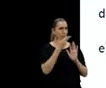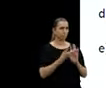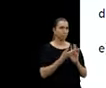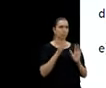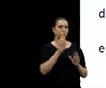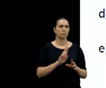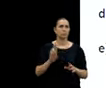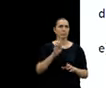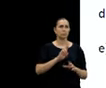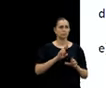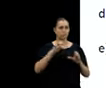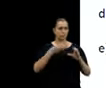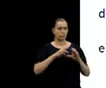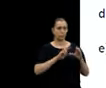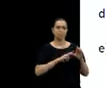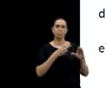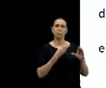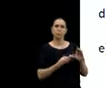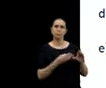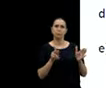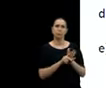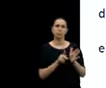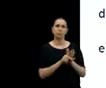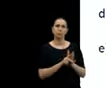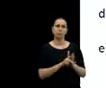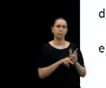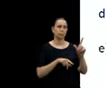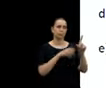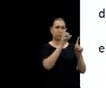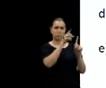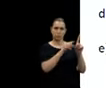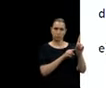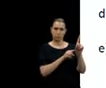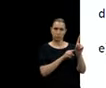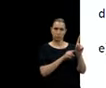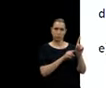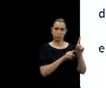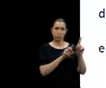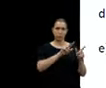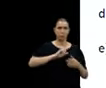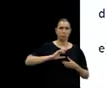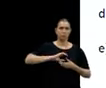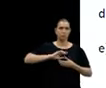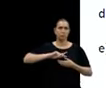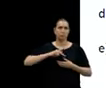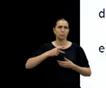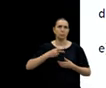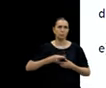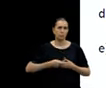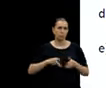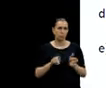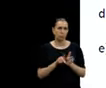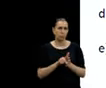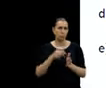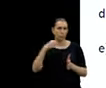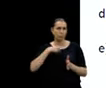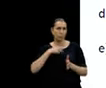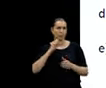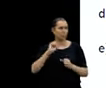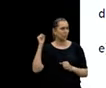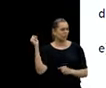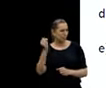A utilização de células-tronco do próprio indivíduo, que é o autotransplante, tem apresentado sucesso